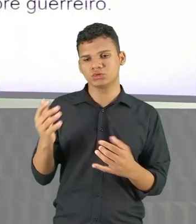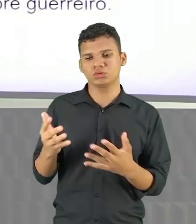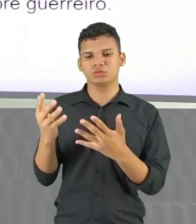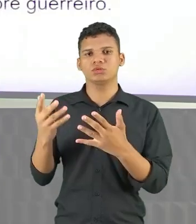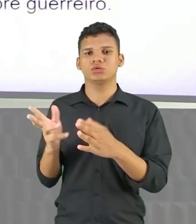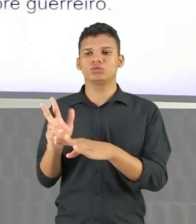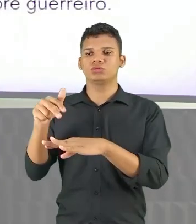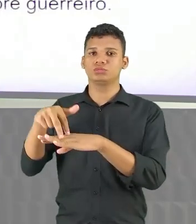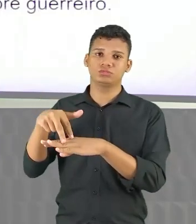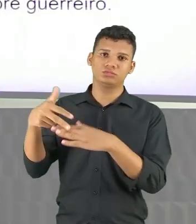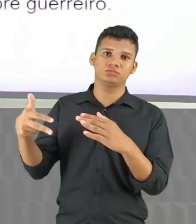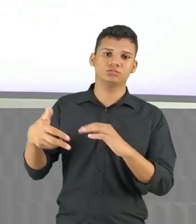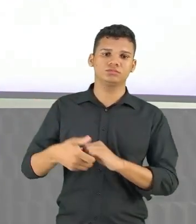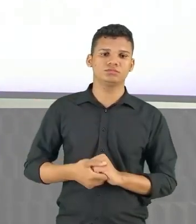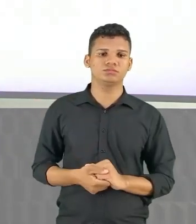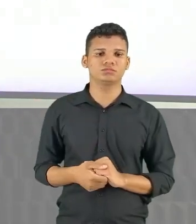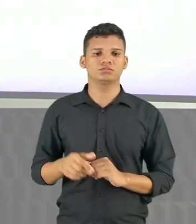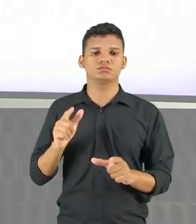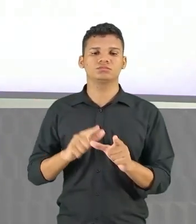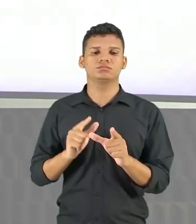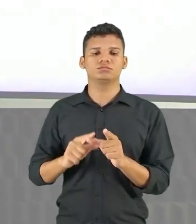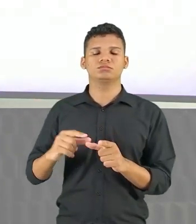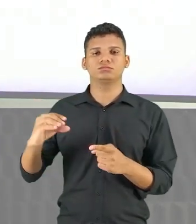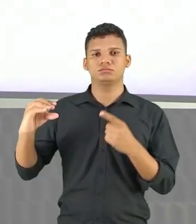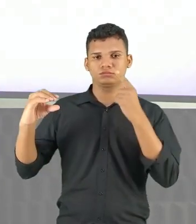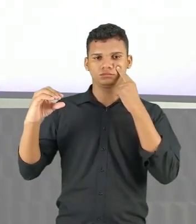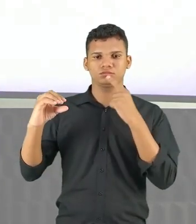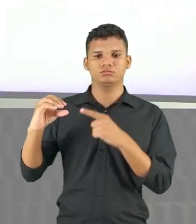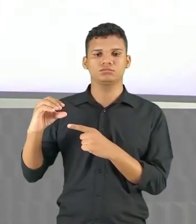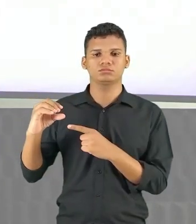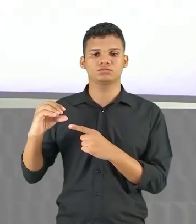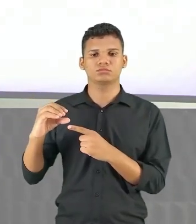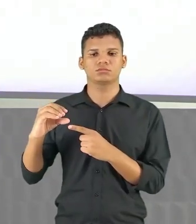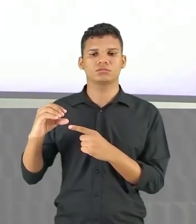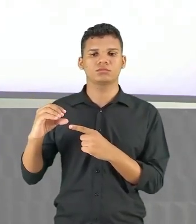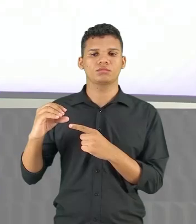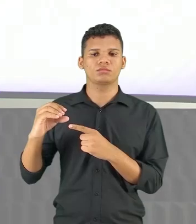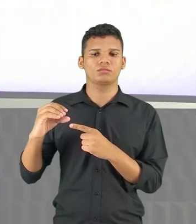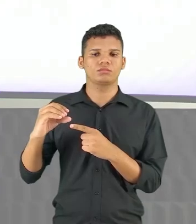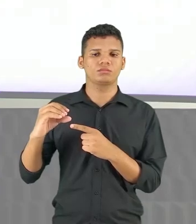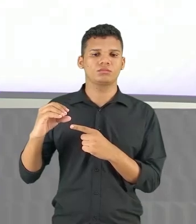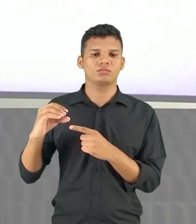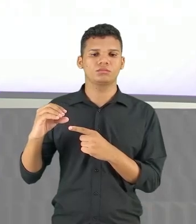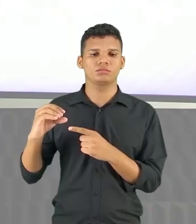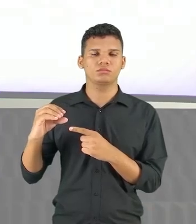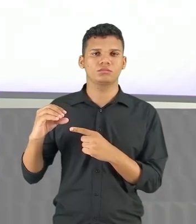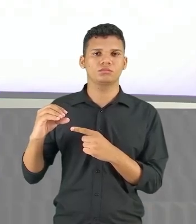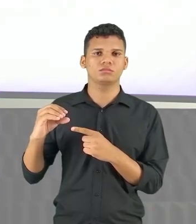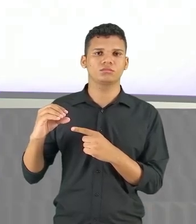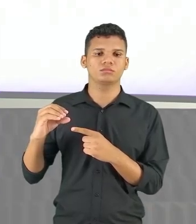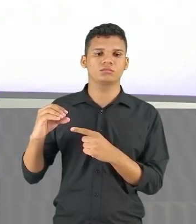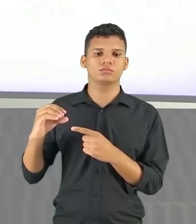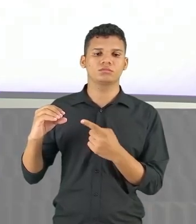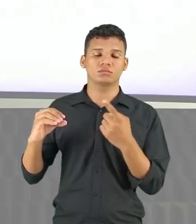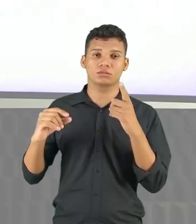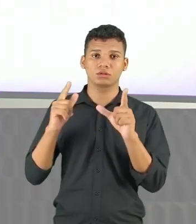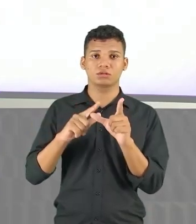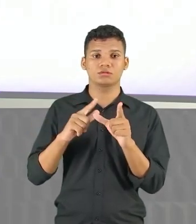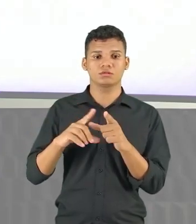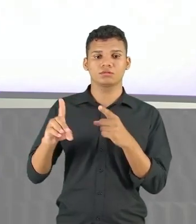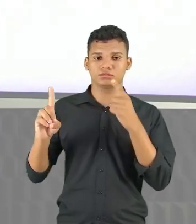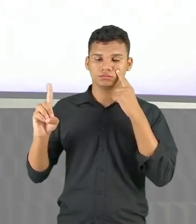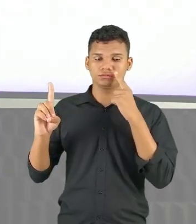nobre guerreiro. Letra C, cumplicidade entre o narrador e a paisagem. Letra